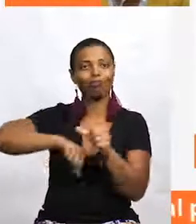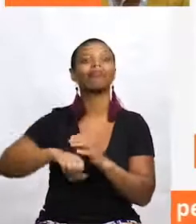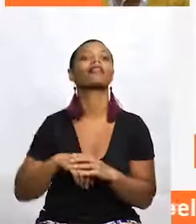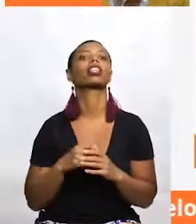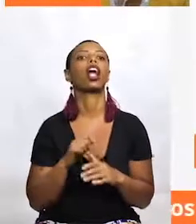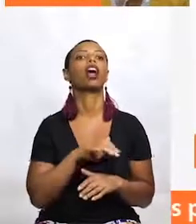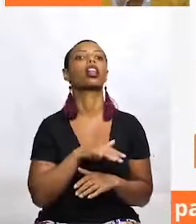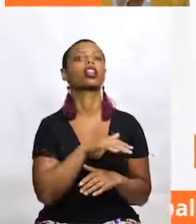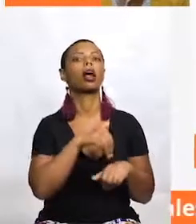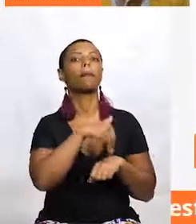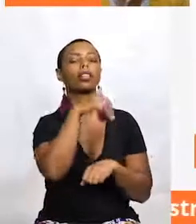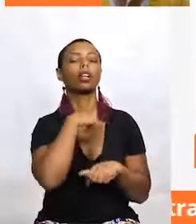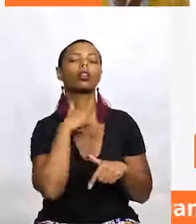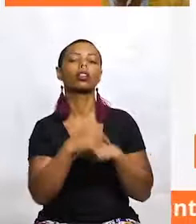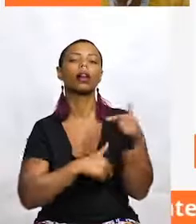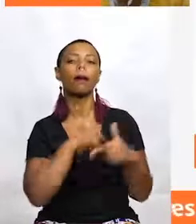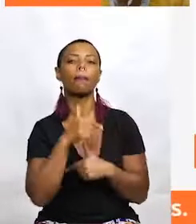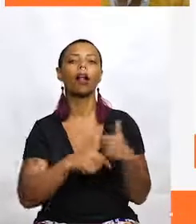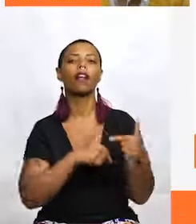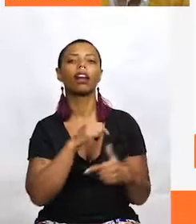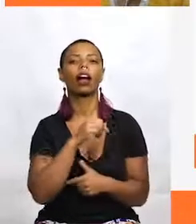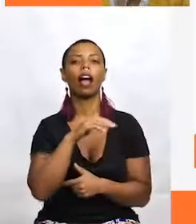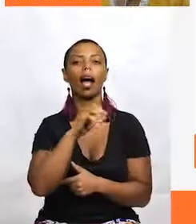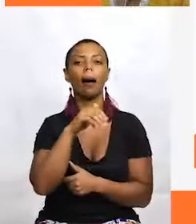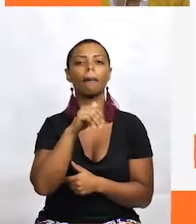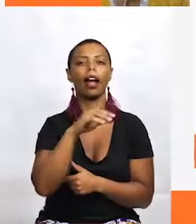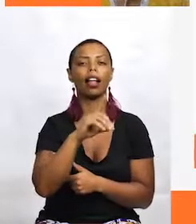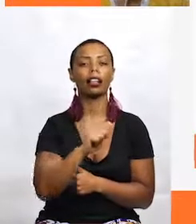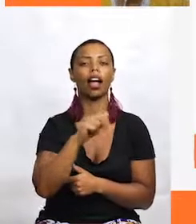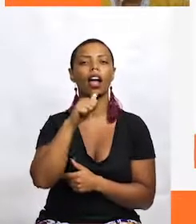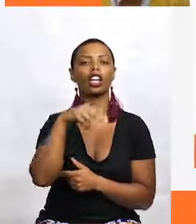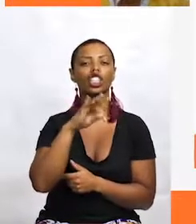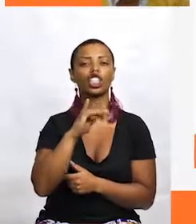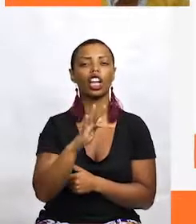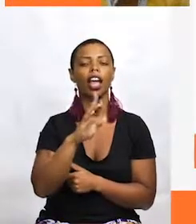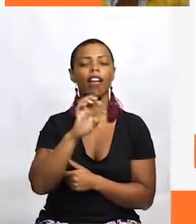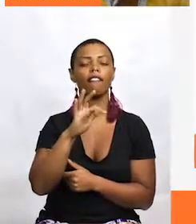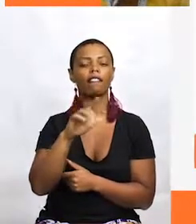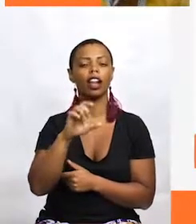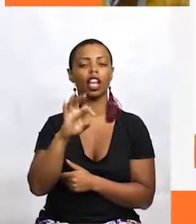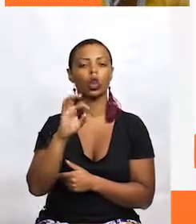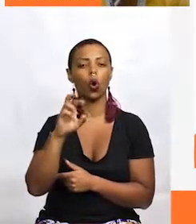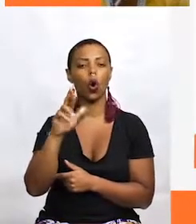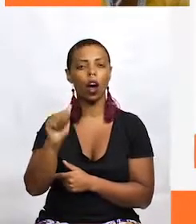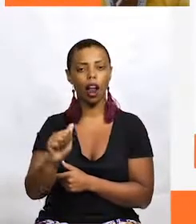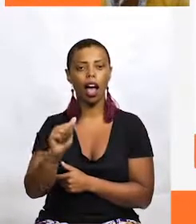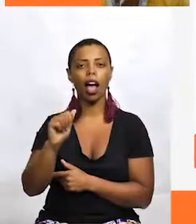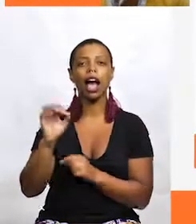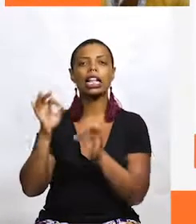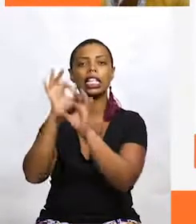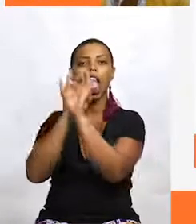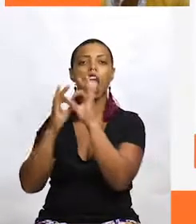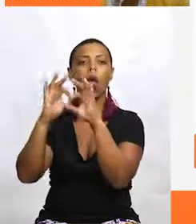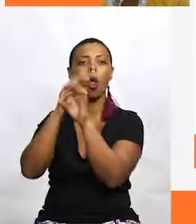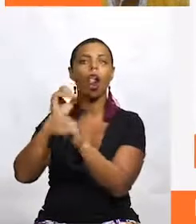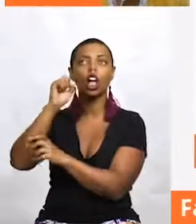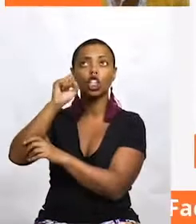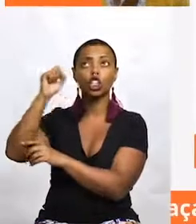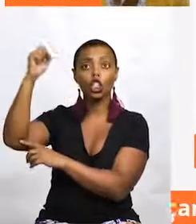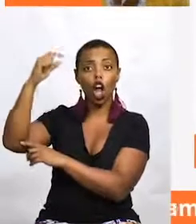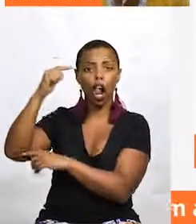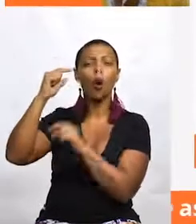eu trabalhei com camada antirrefletora de células solares. Células solares são dispositivos que